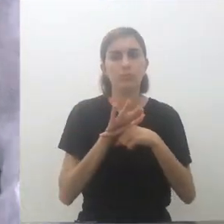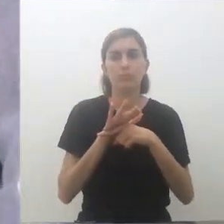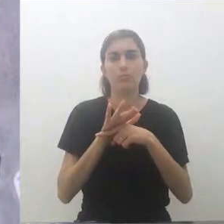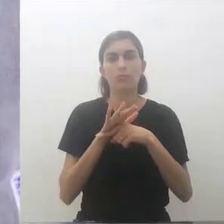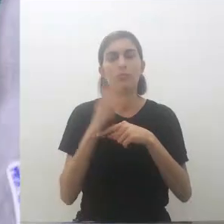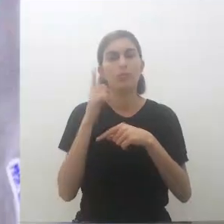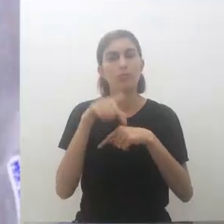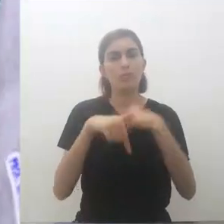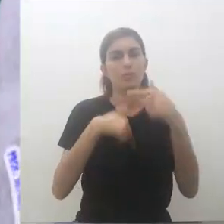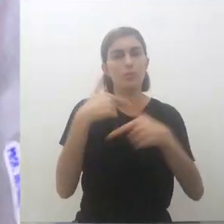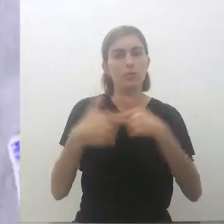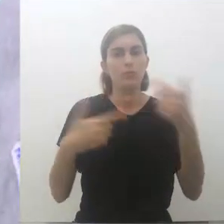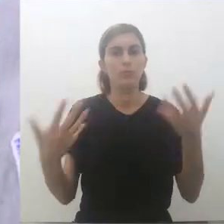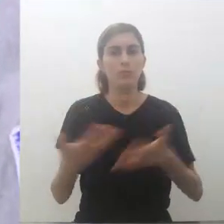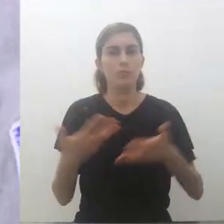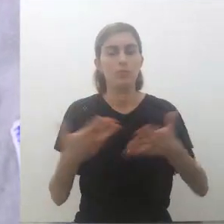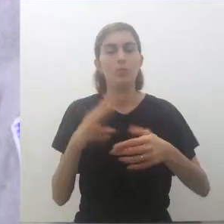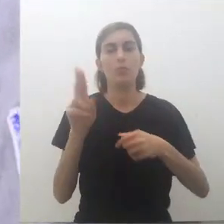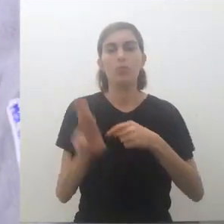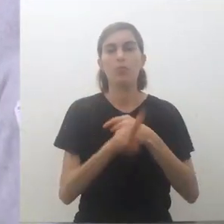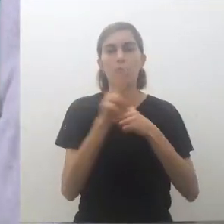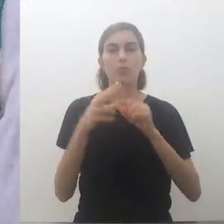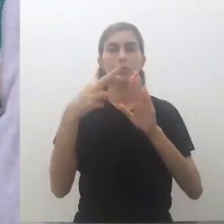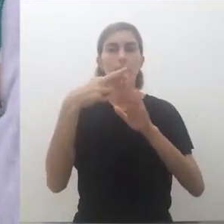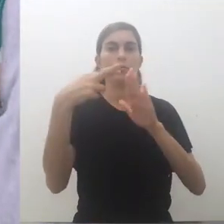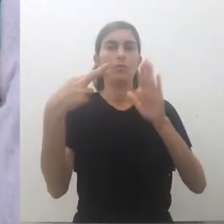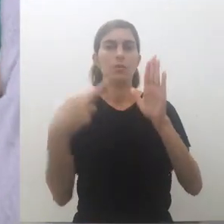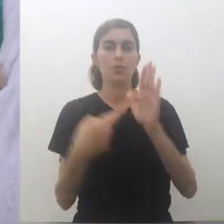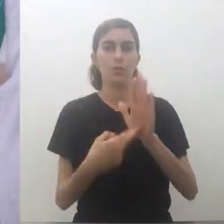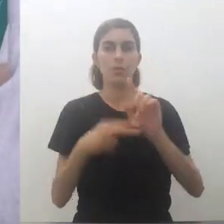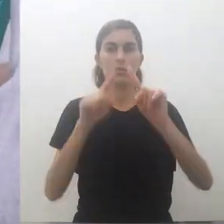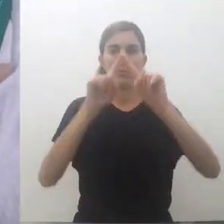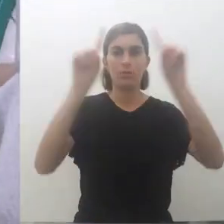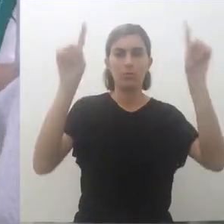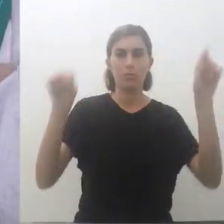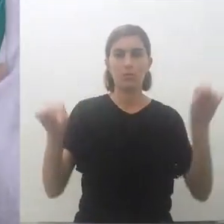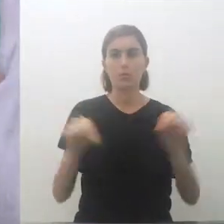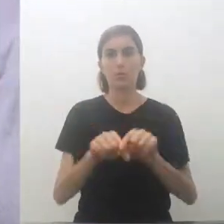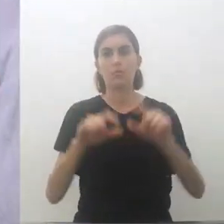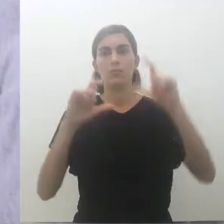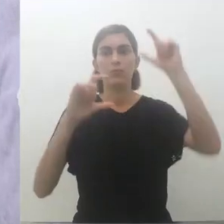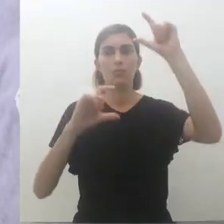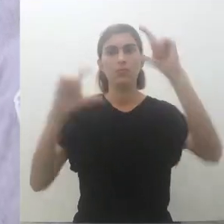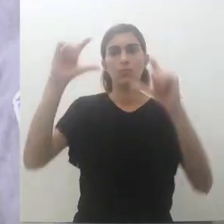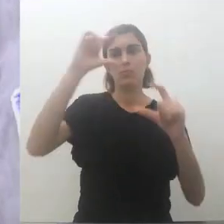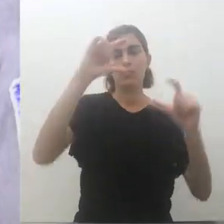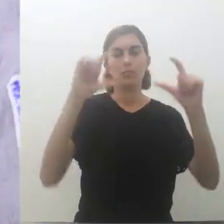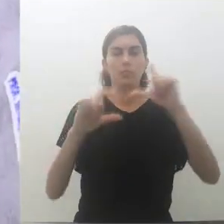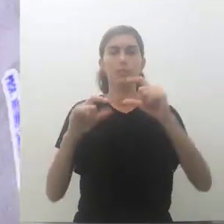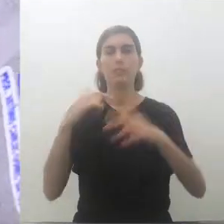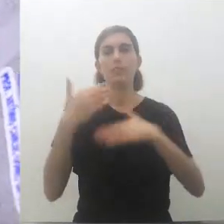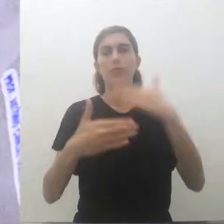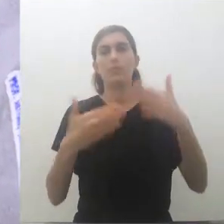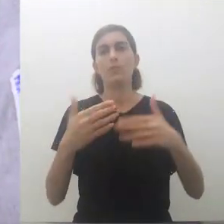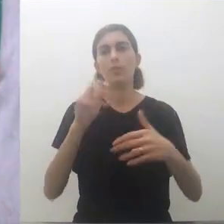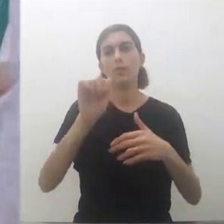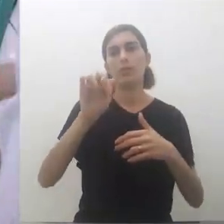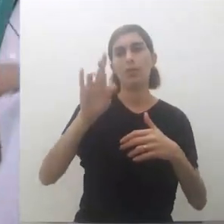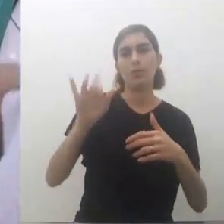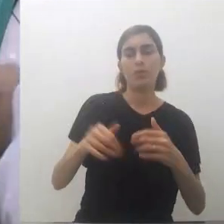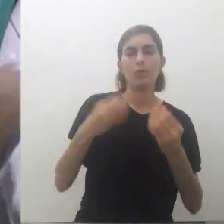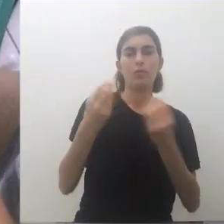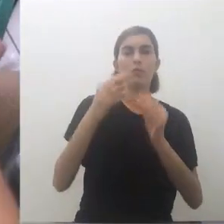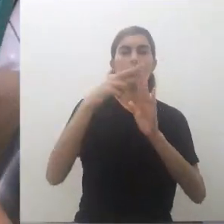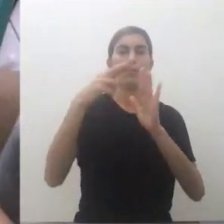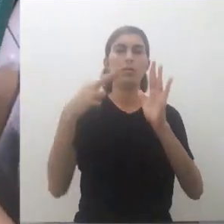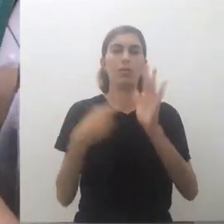agora usando as regras de enquadramento e de proporção, né? Tanto áurea como a regra dos terços,